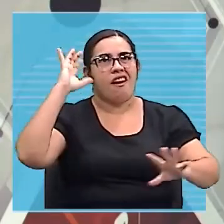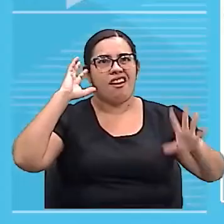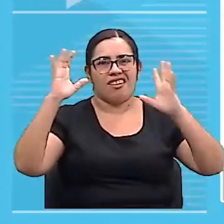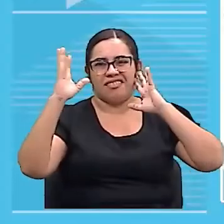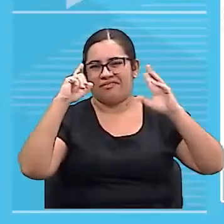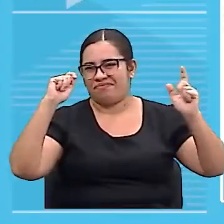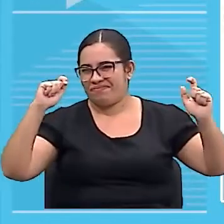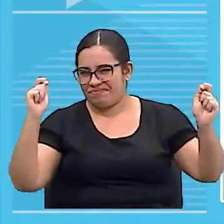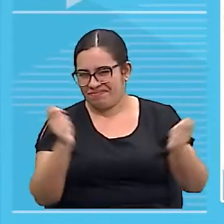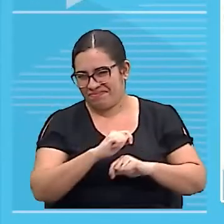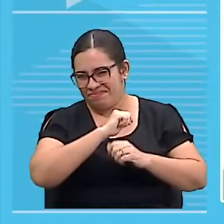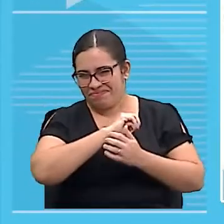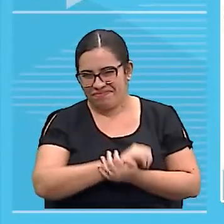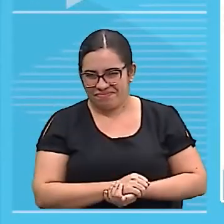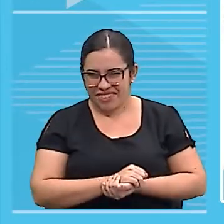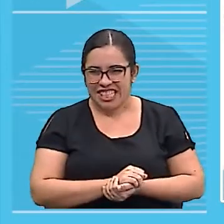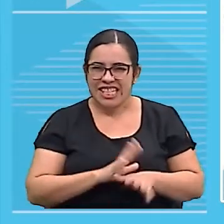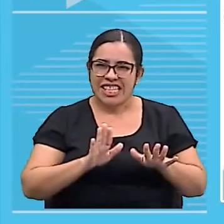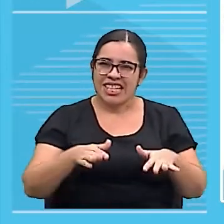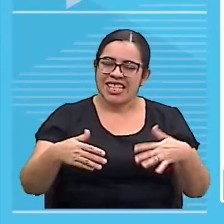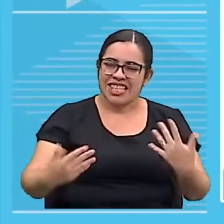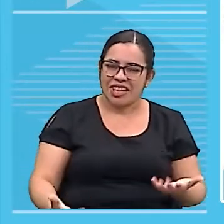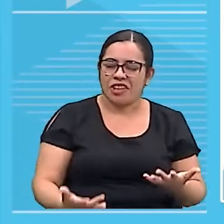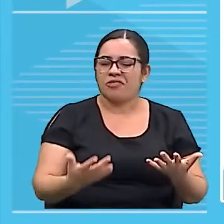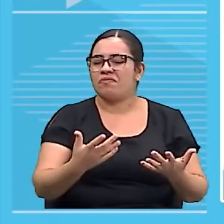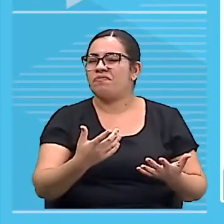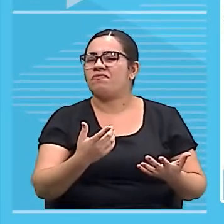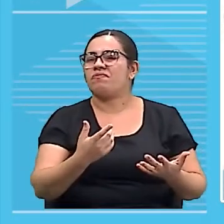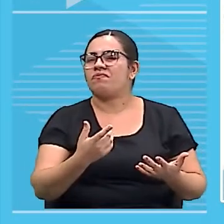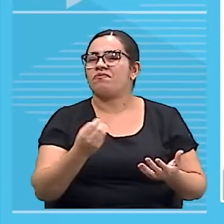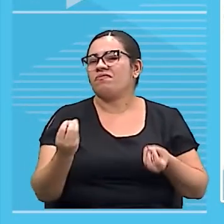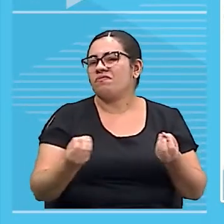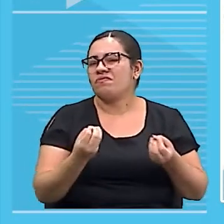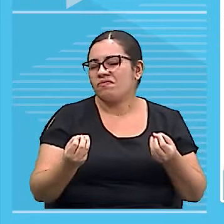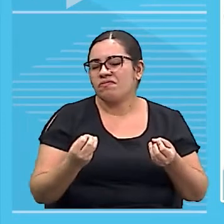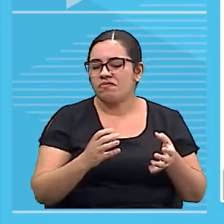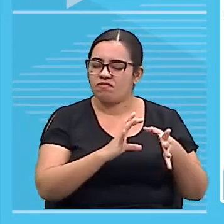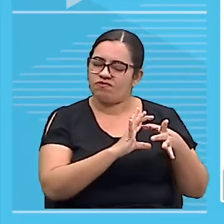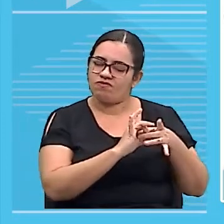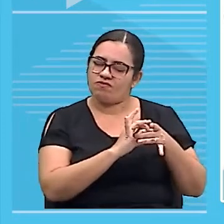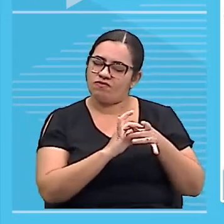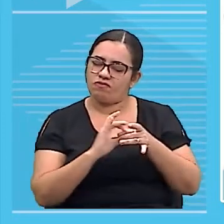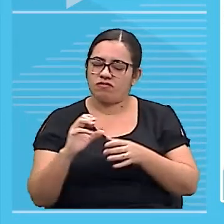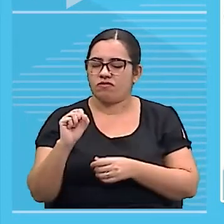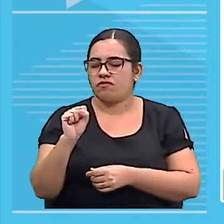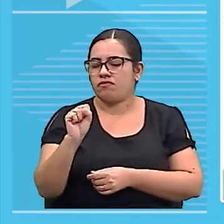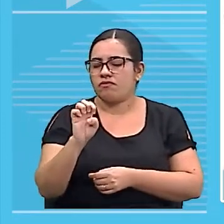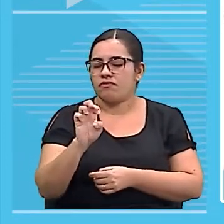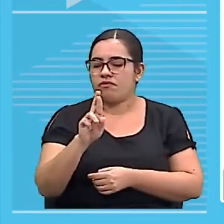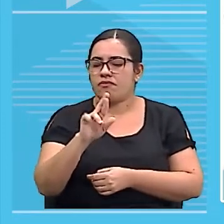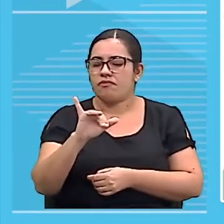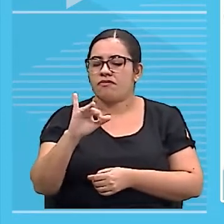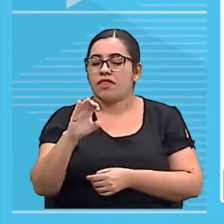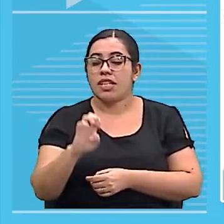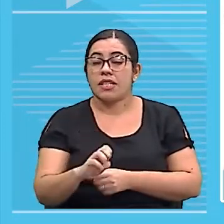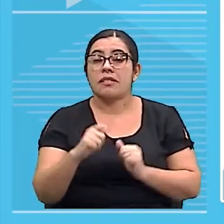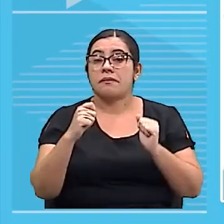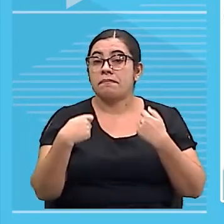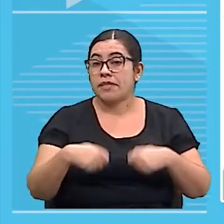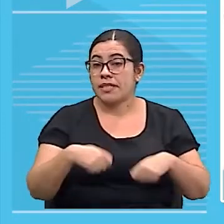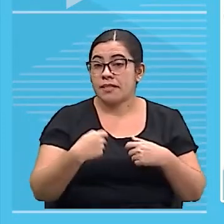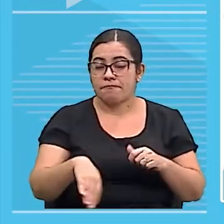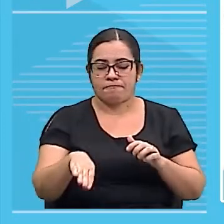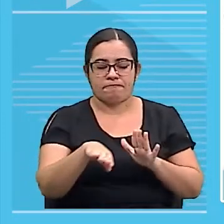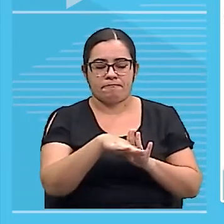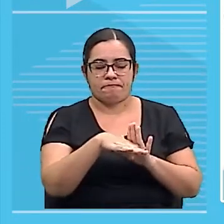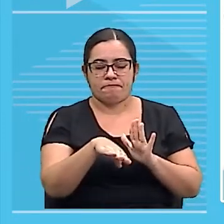série você tem que seguir essa sequência tá então você tem uma sequência